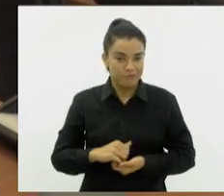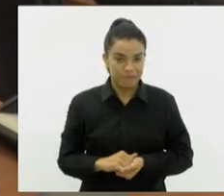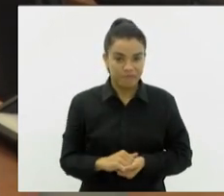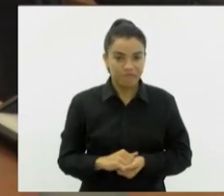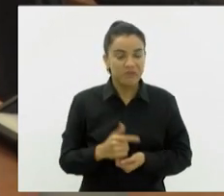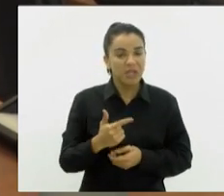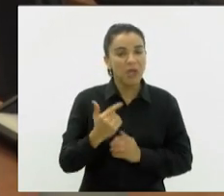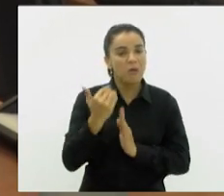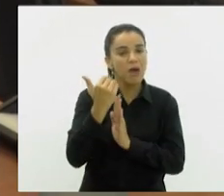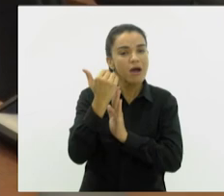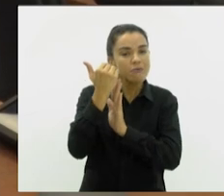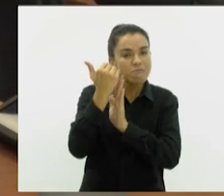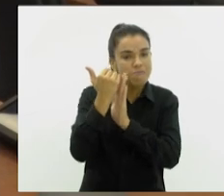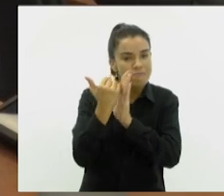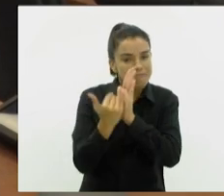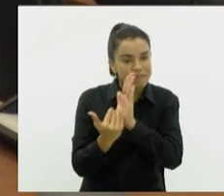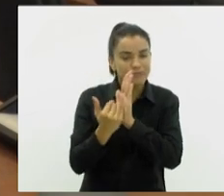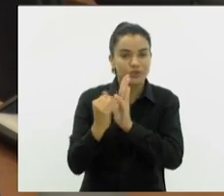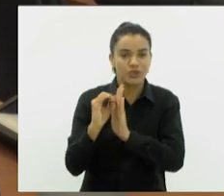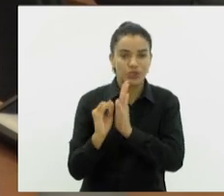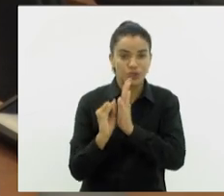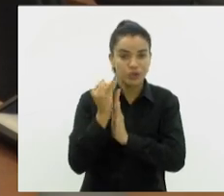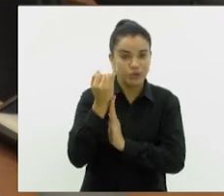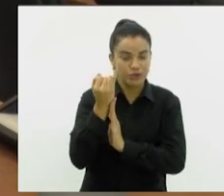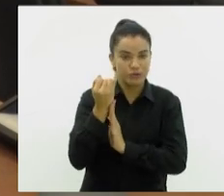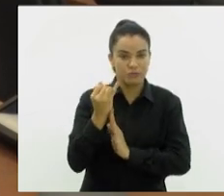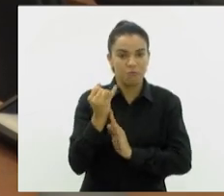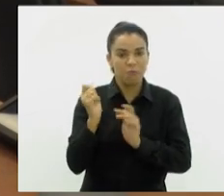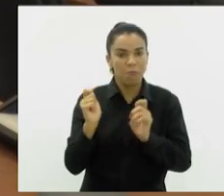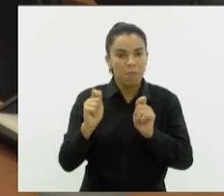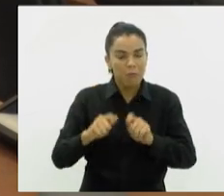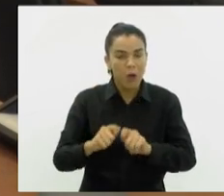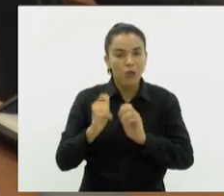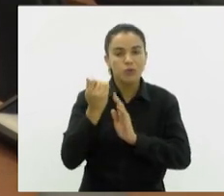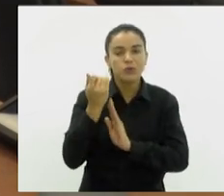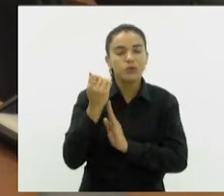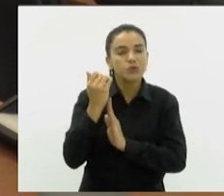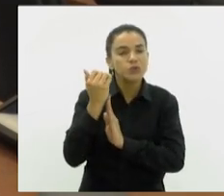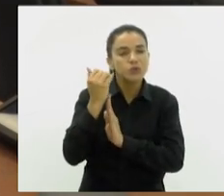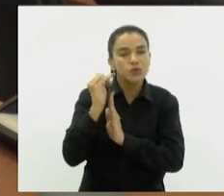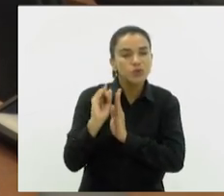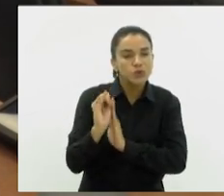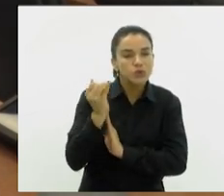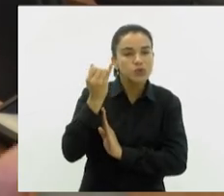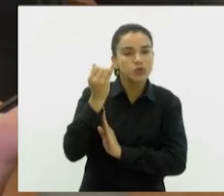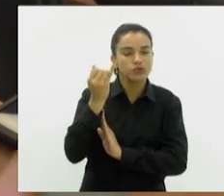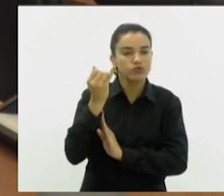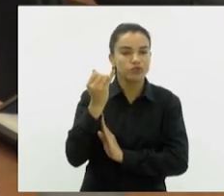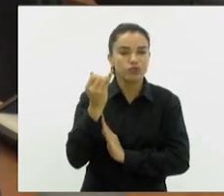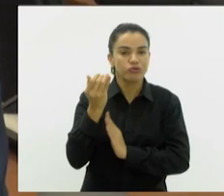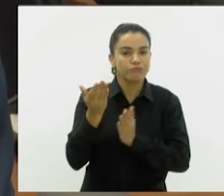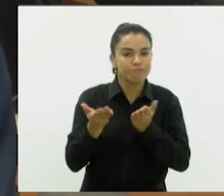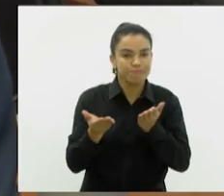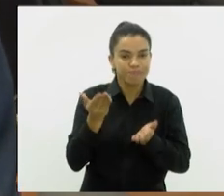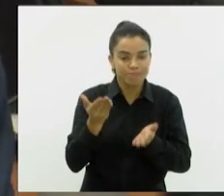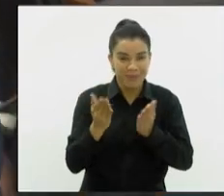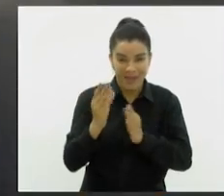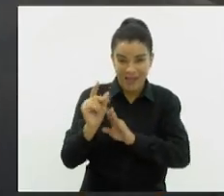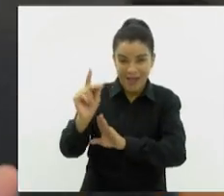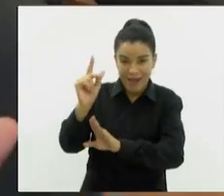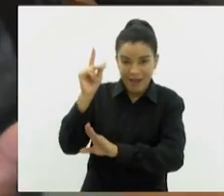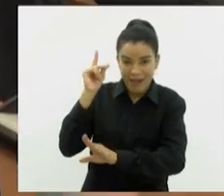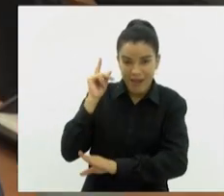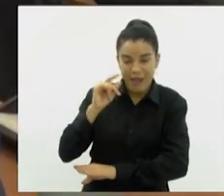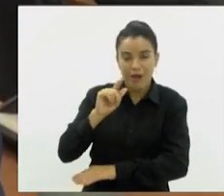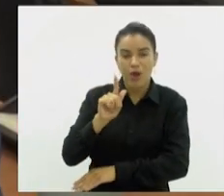uma redução de juros ele pode chegar a um juro bem bem equilibrado na época da Guanabara